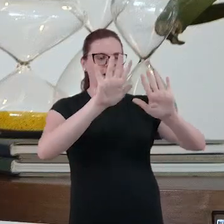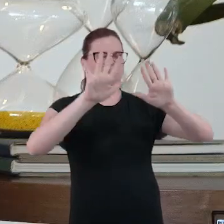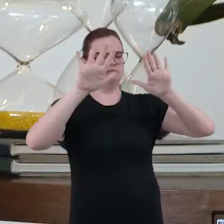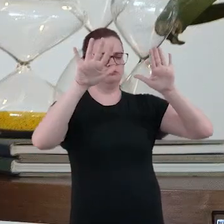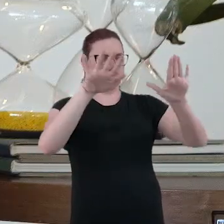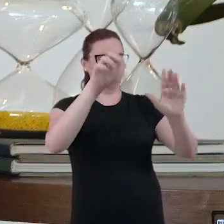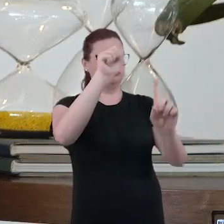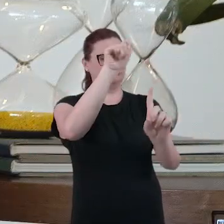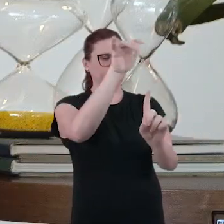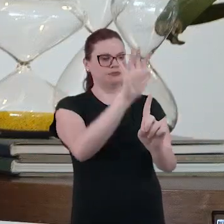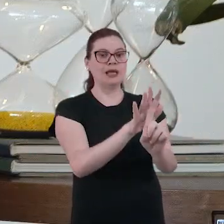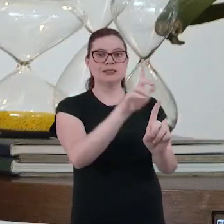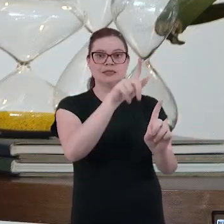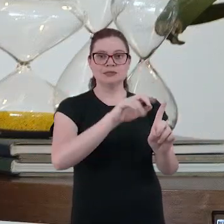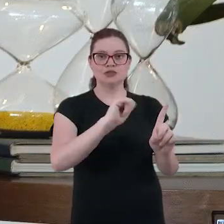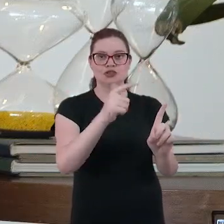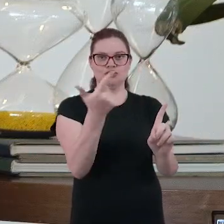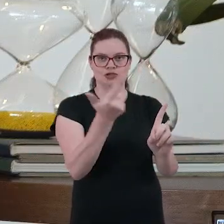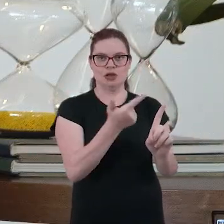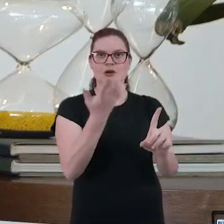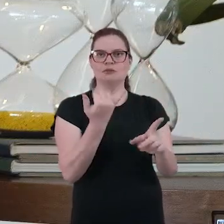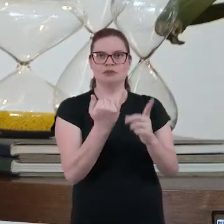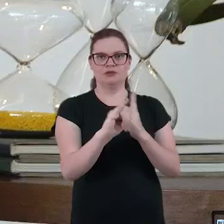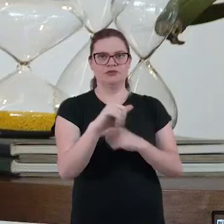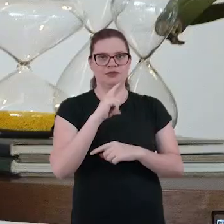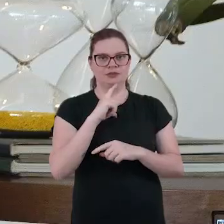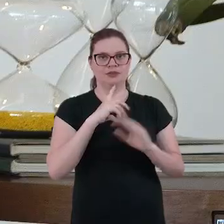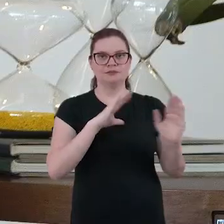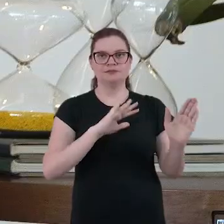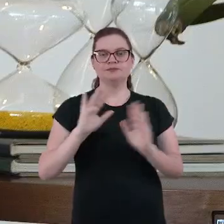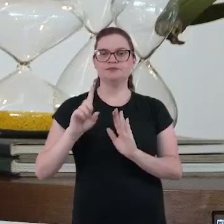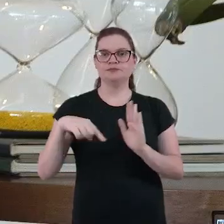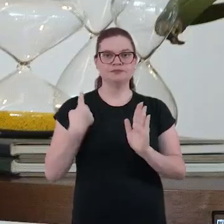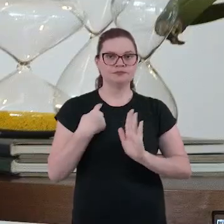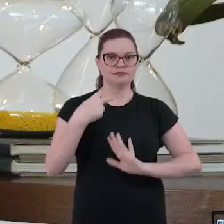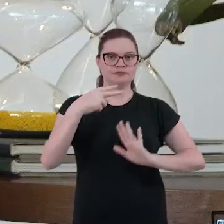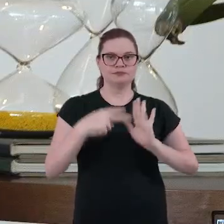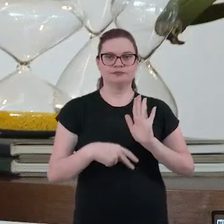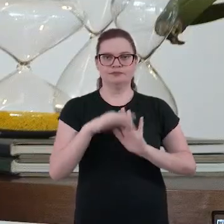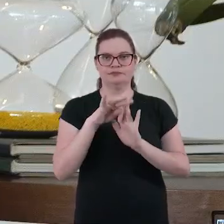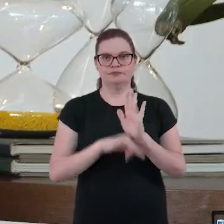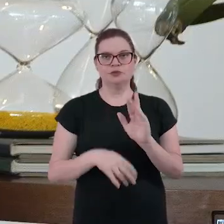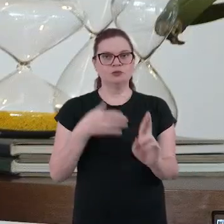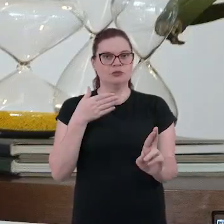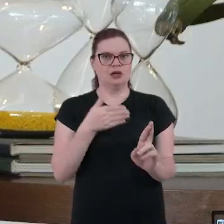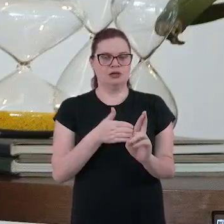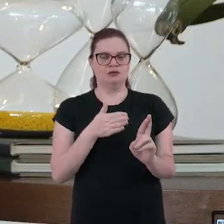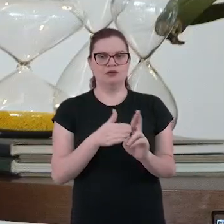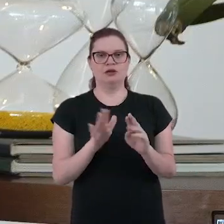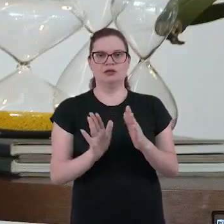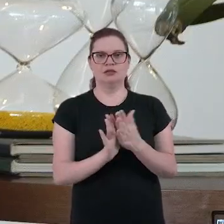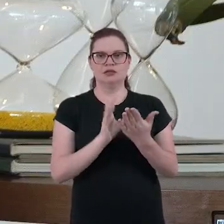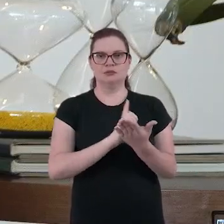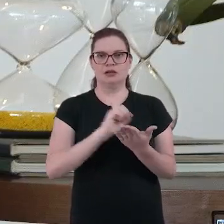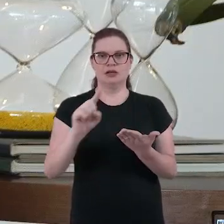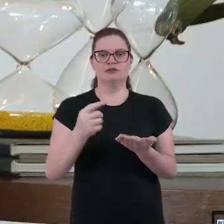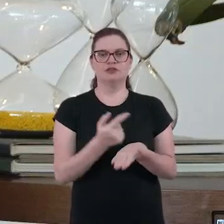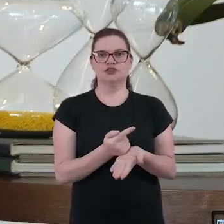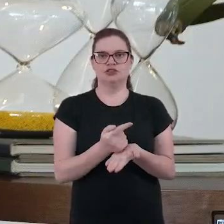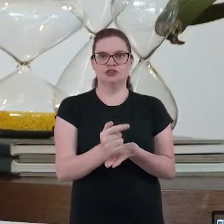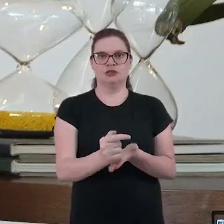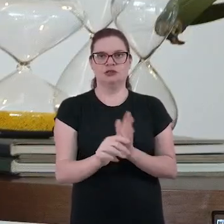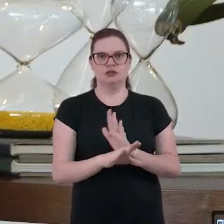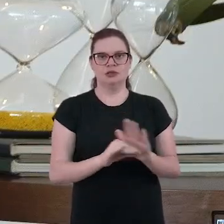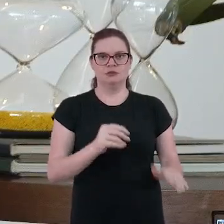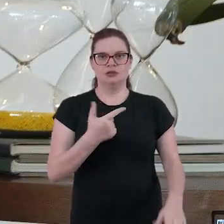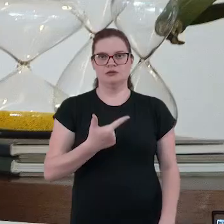Pai. E o texto que nós vamos ler para meditação, como centro, né, como base desse